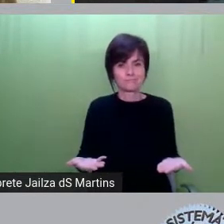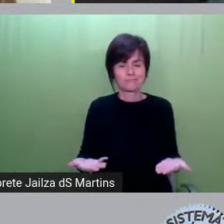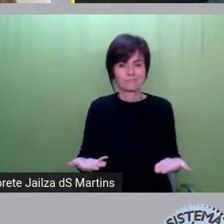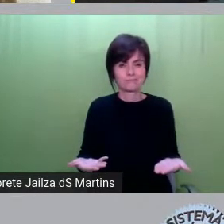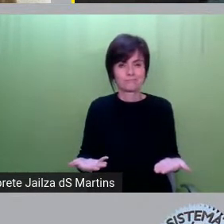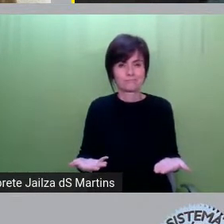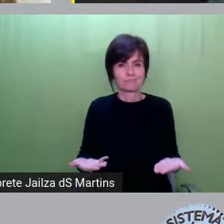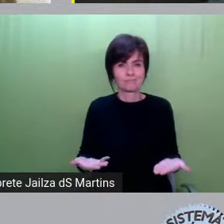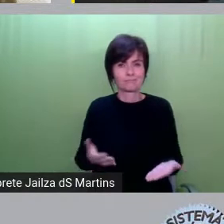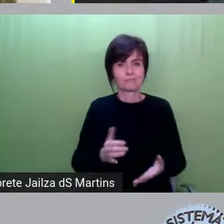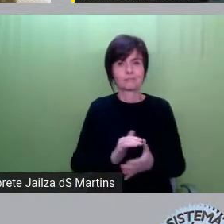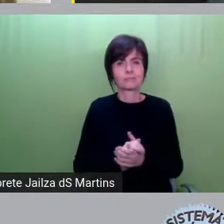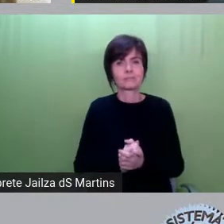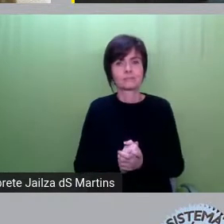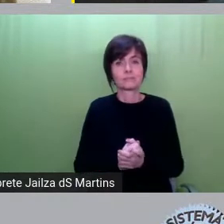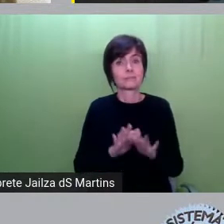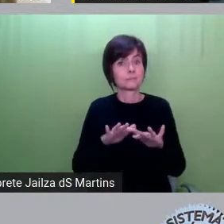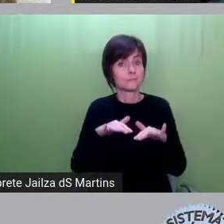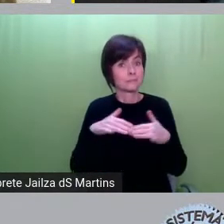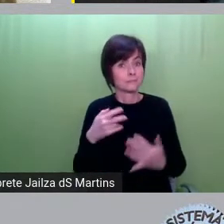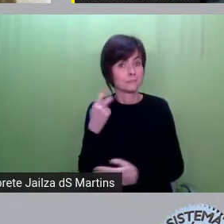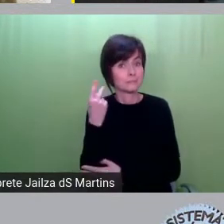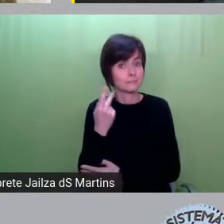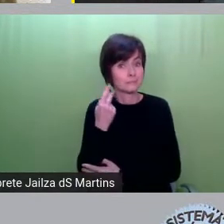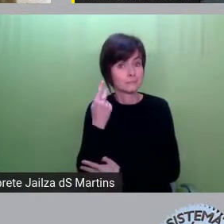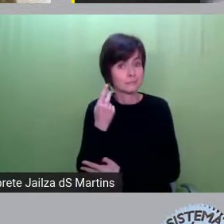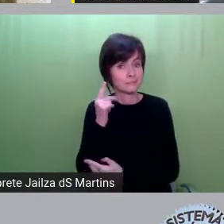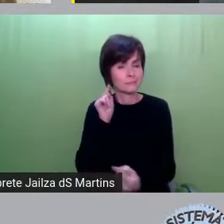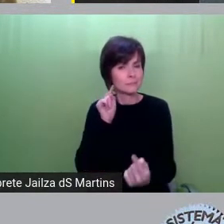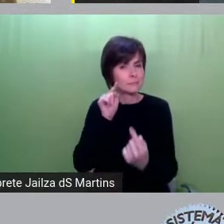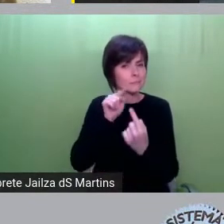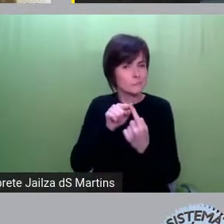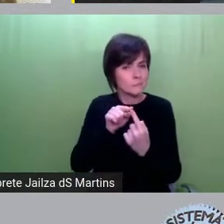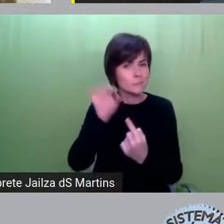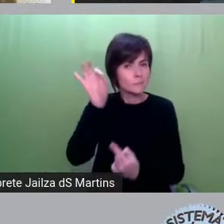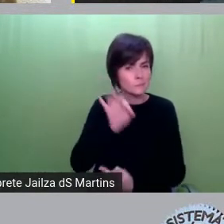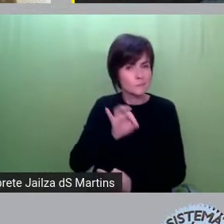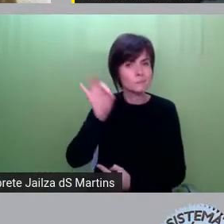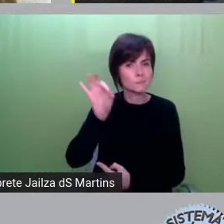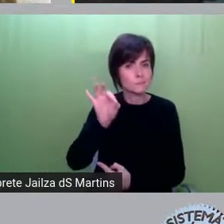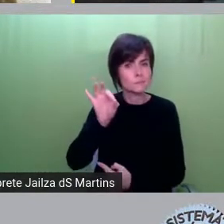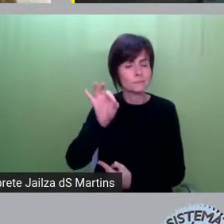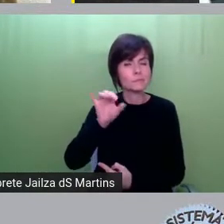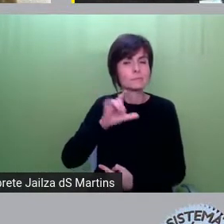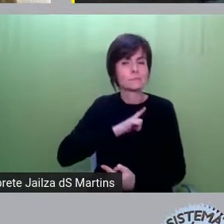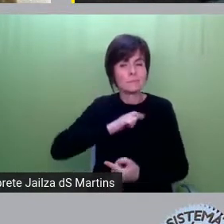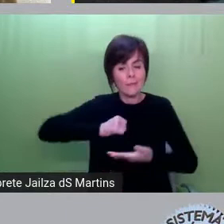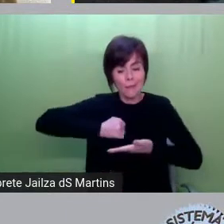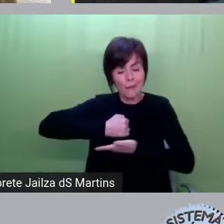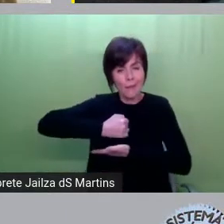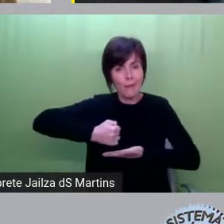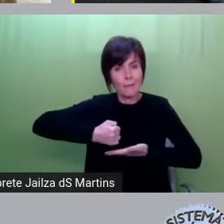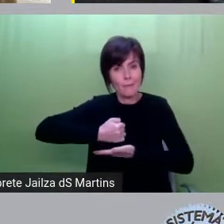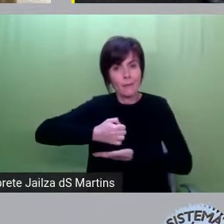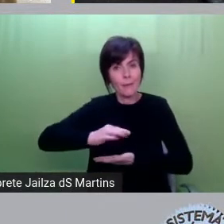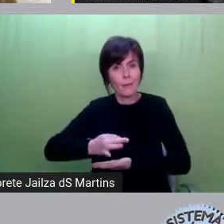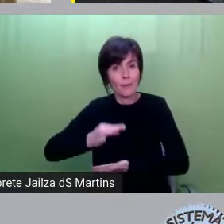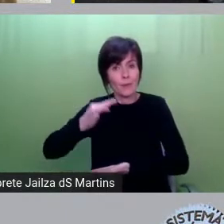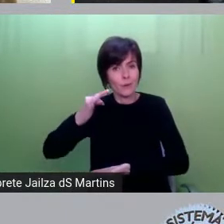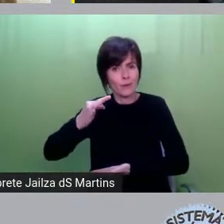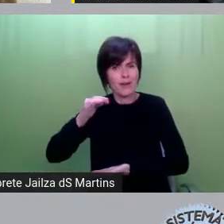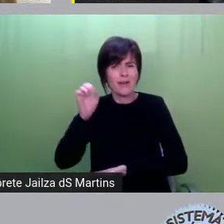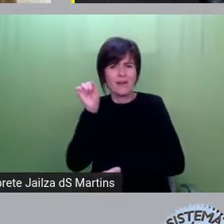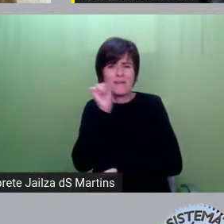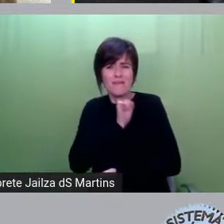De forma que a política de metas de inflação está fundada em uma teoria obsoleta,